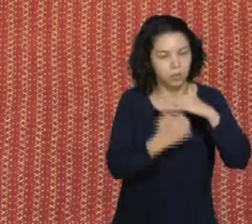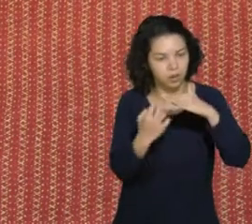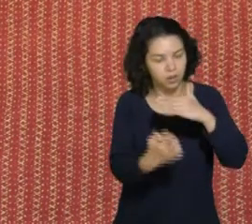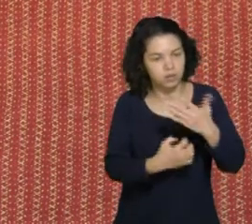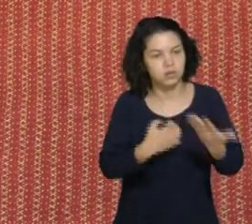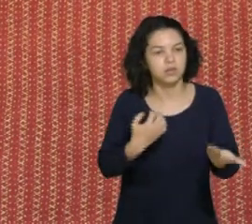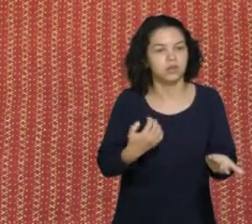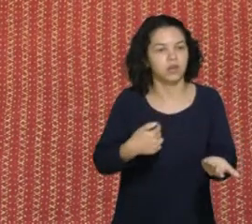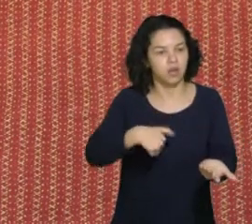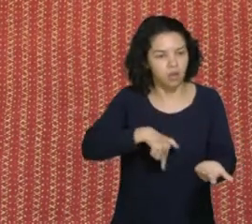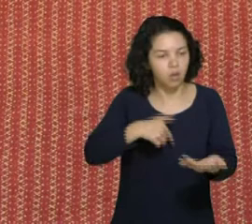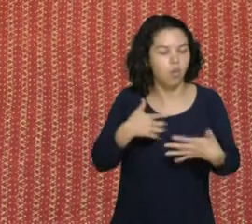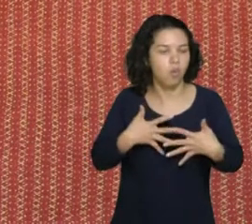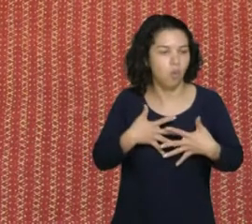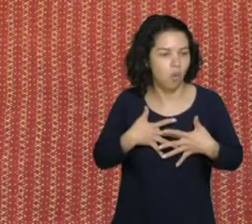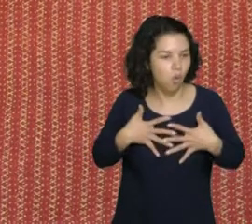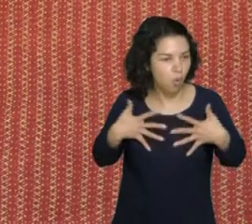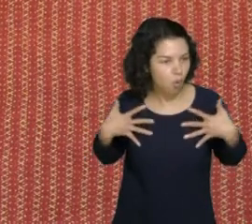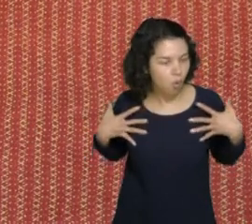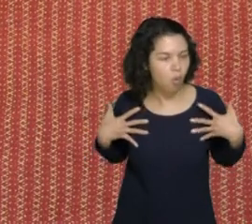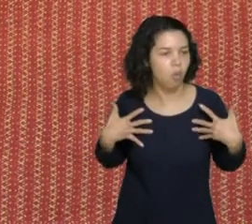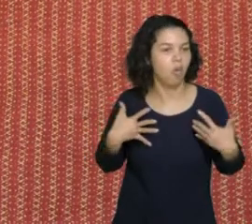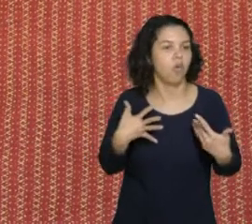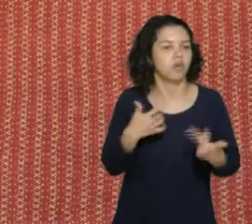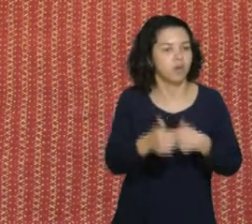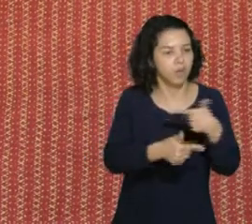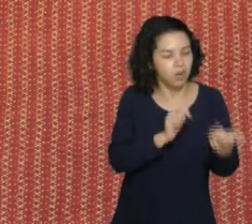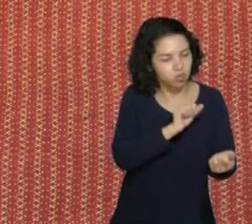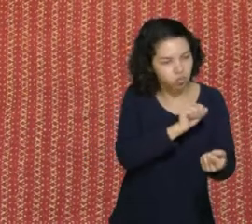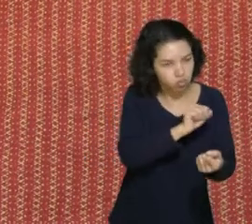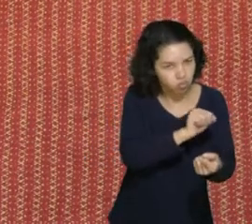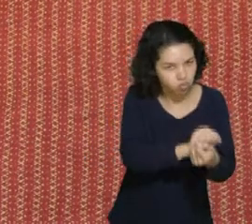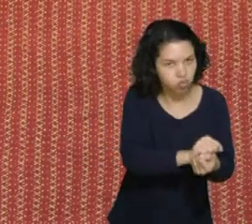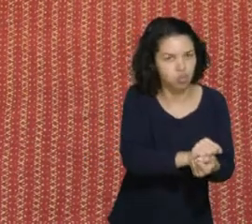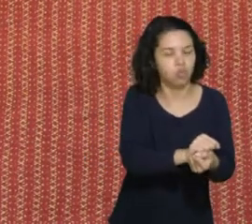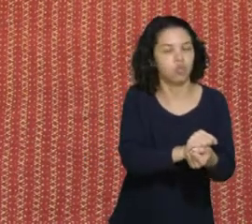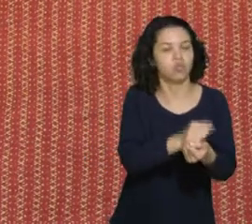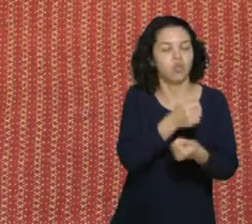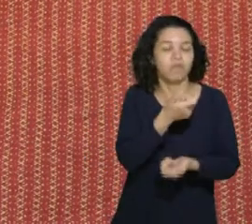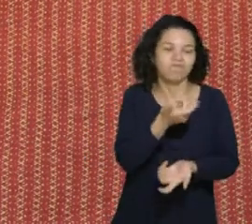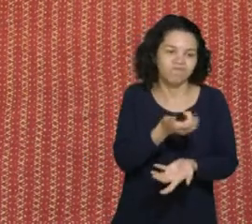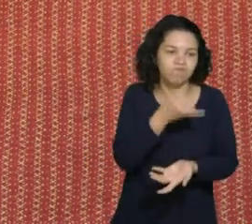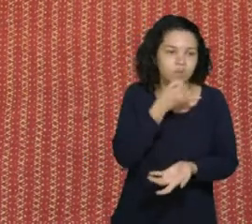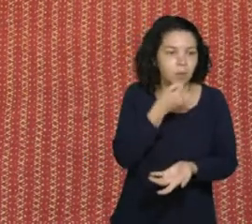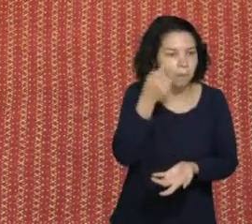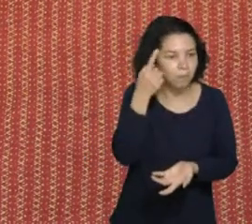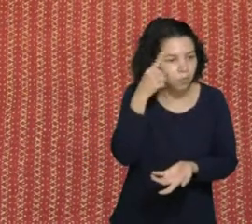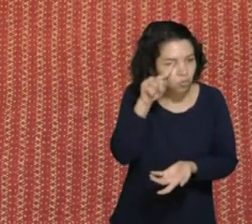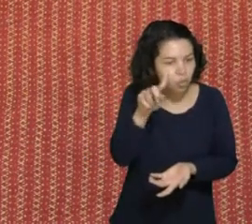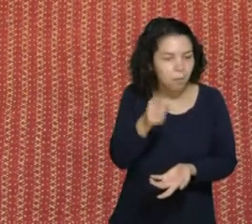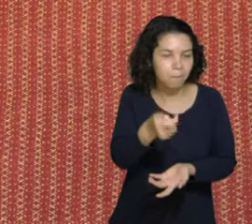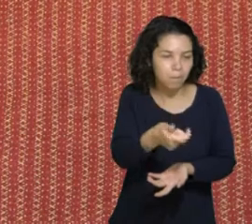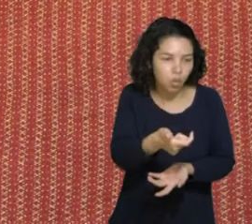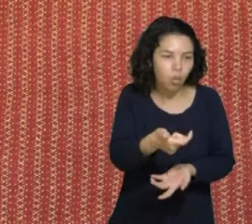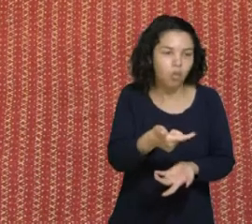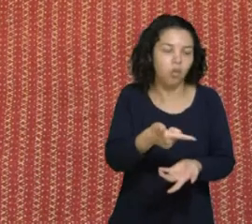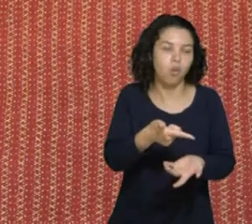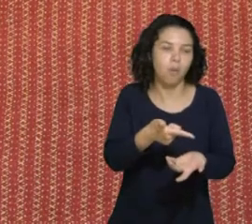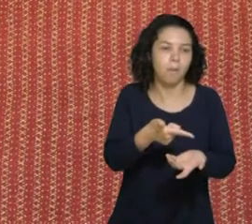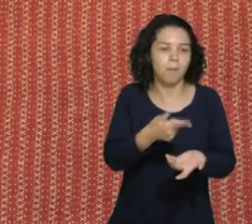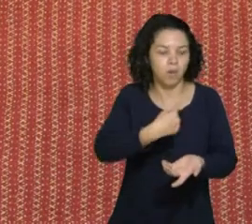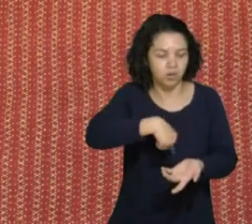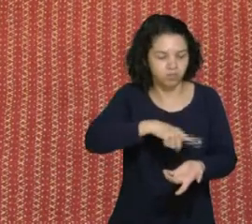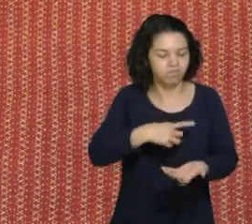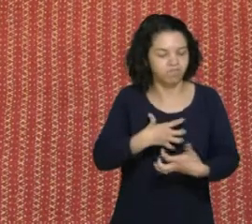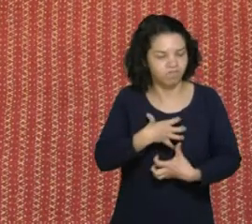dividir aqui o pagamento com o senhor nesses nesses poucos dias pena que foram poucos né poderiam ser mais mas esses poucos dias foi uma